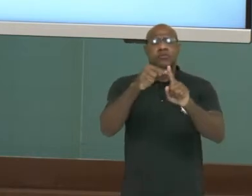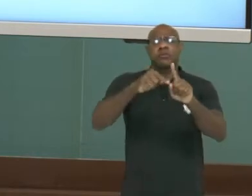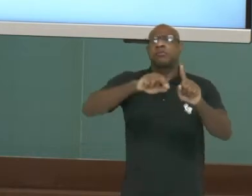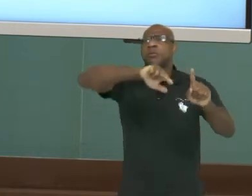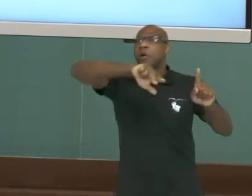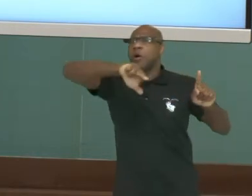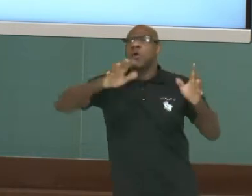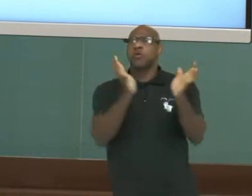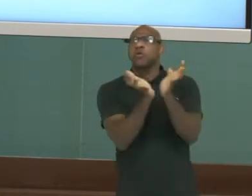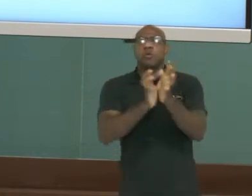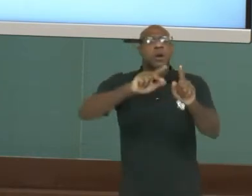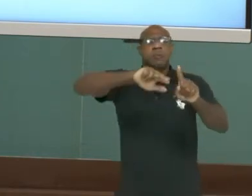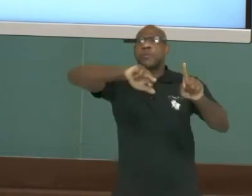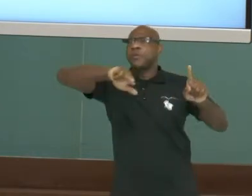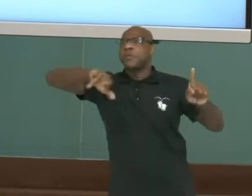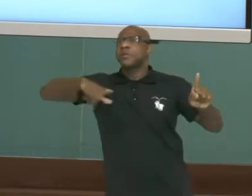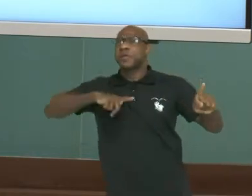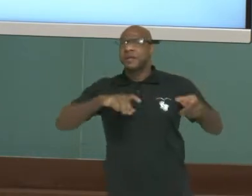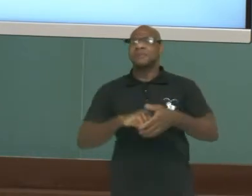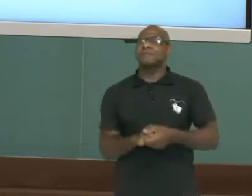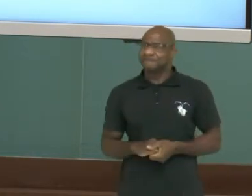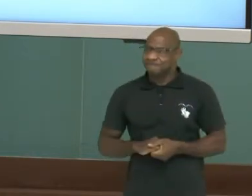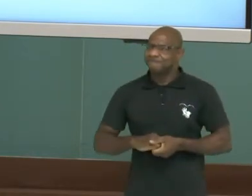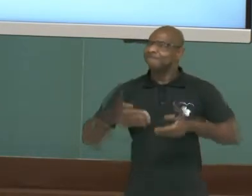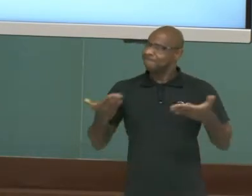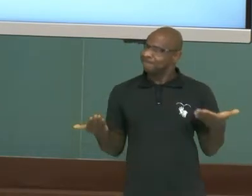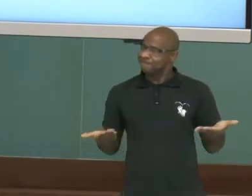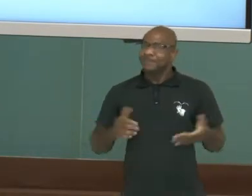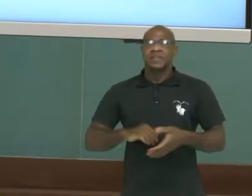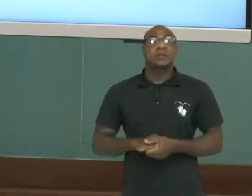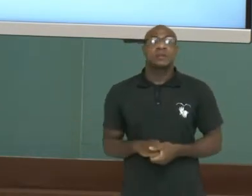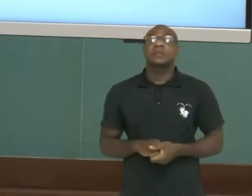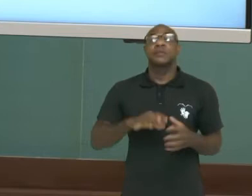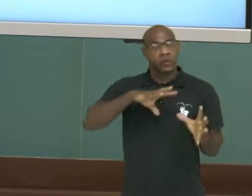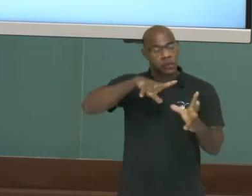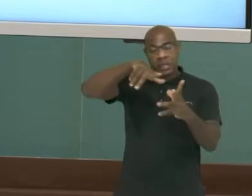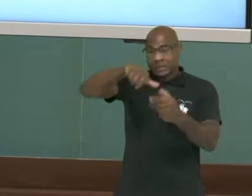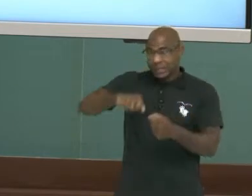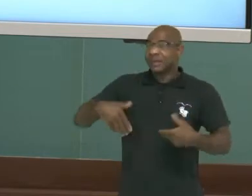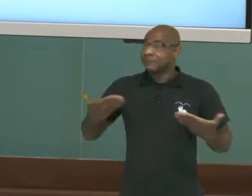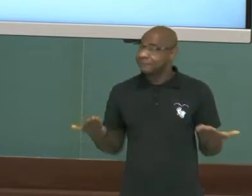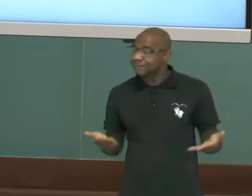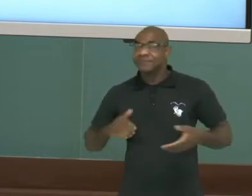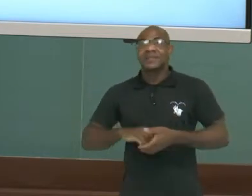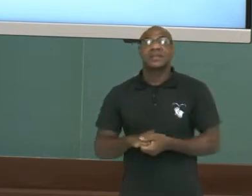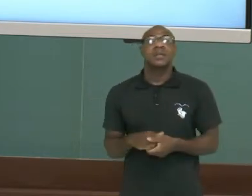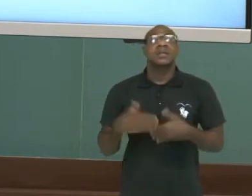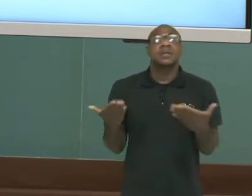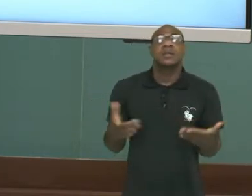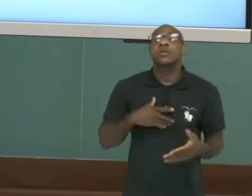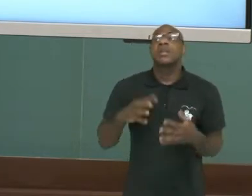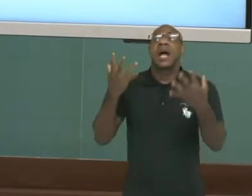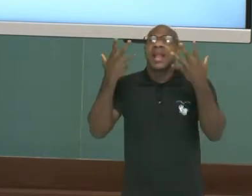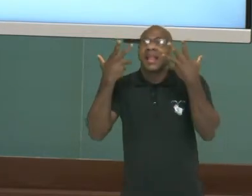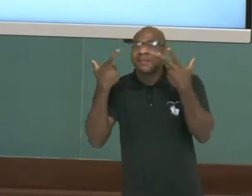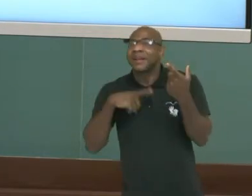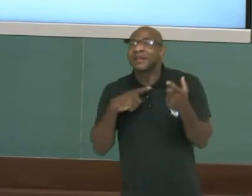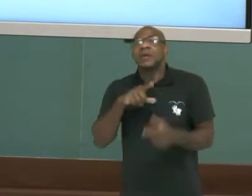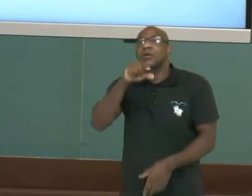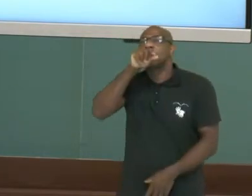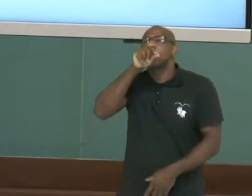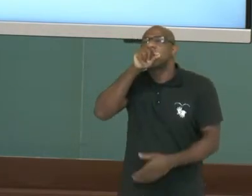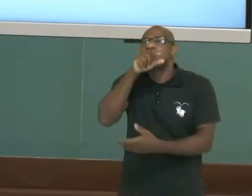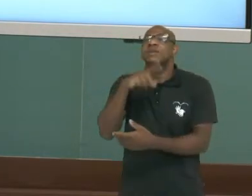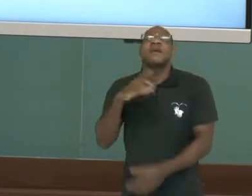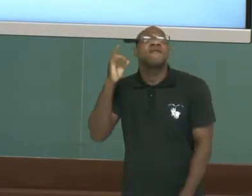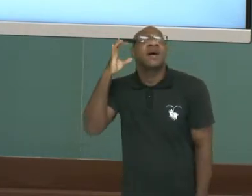ocupando então todo tipo de território na Terra, né? Estamos falando então desses animais que têm a facilidade